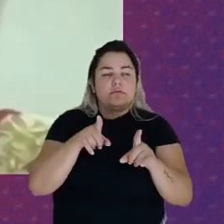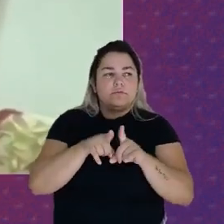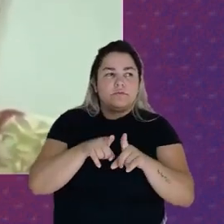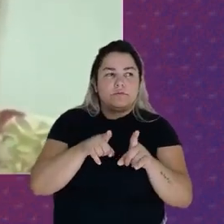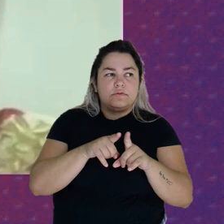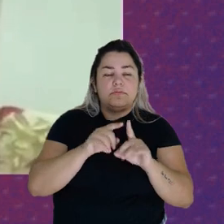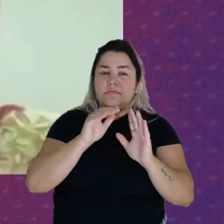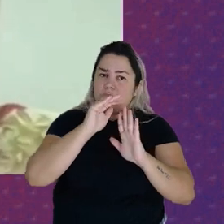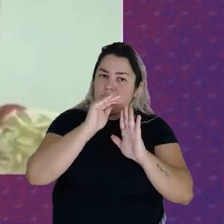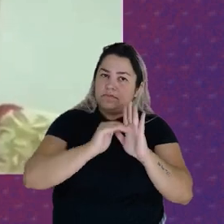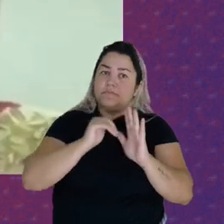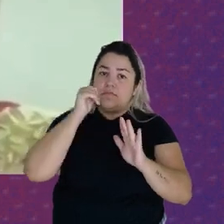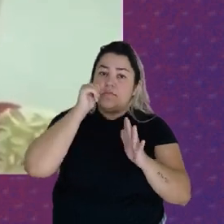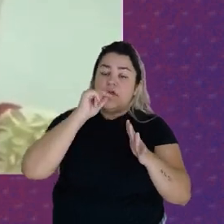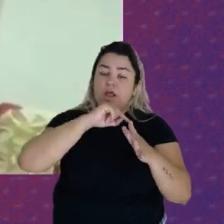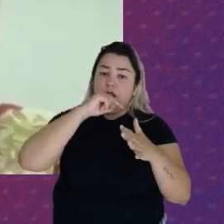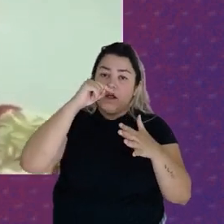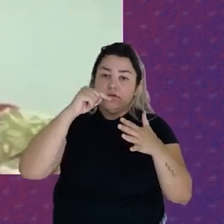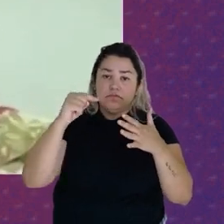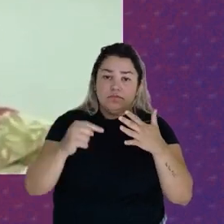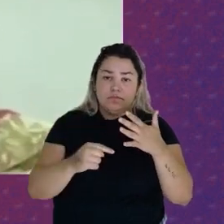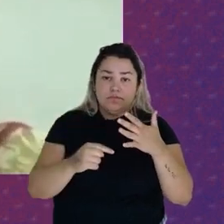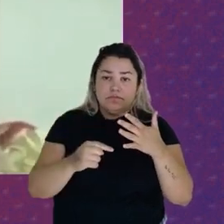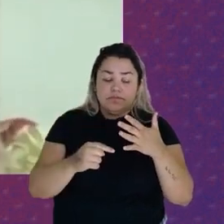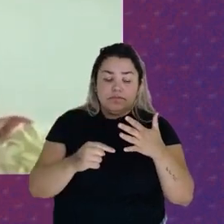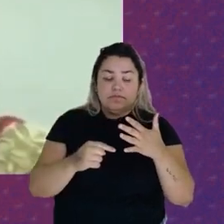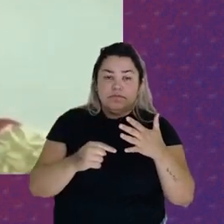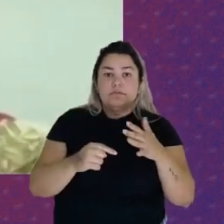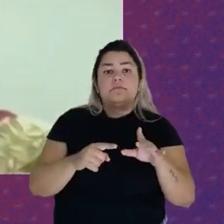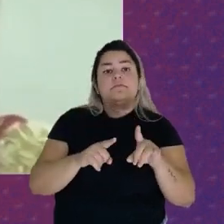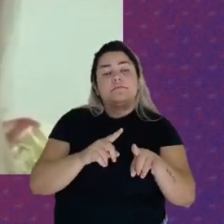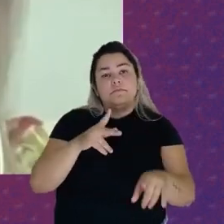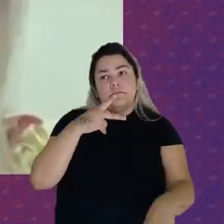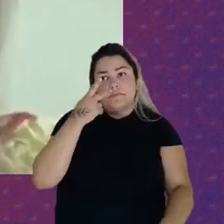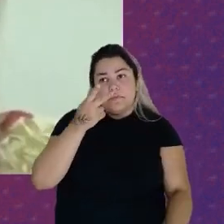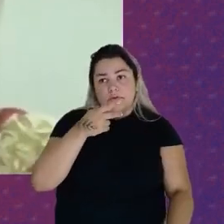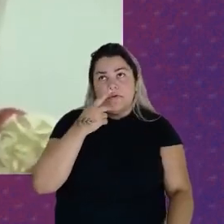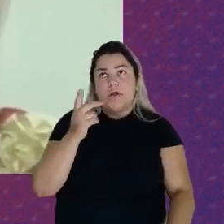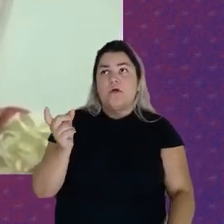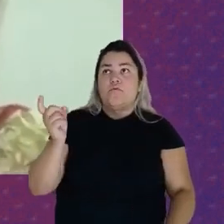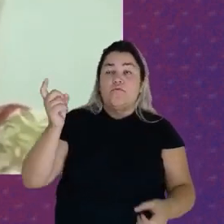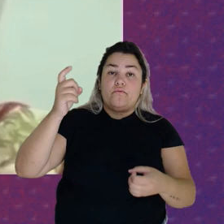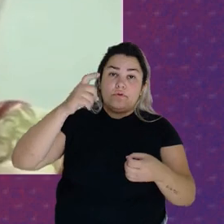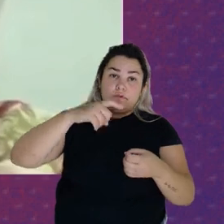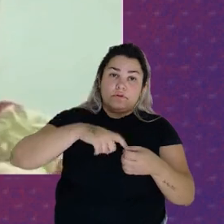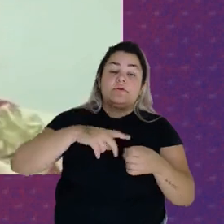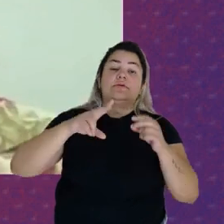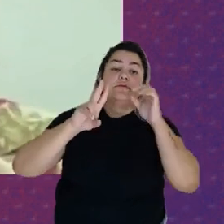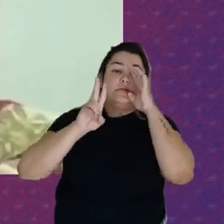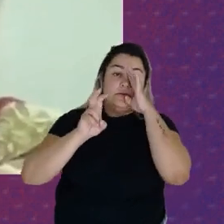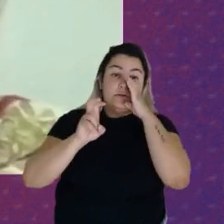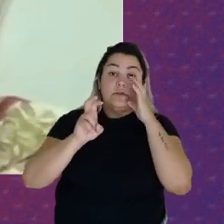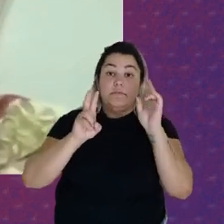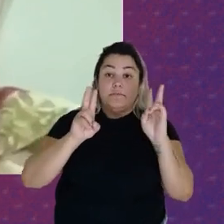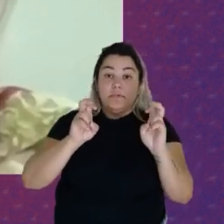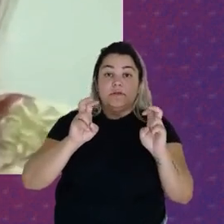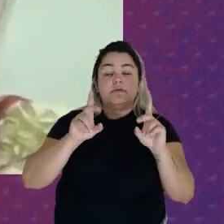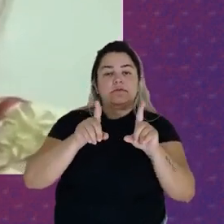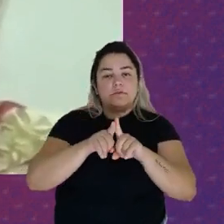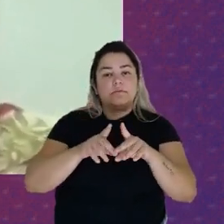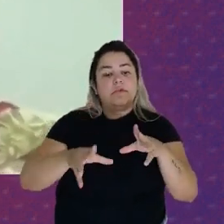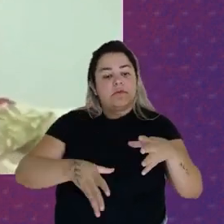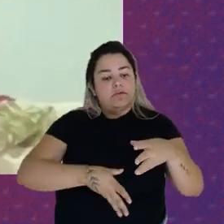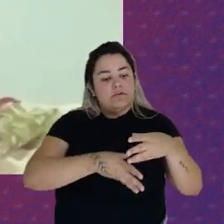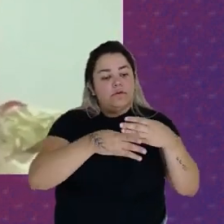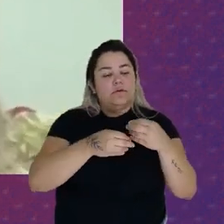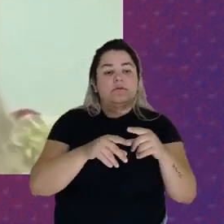programa, Elas por Elas, e eu vou então somente enfatizar e retomar este tema, acrescentando